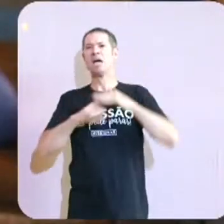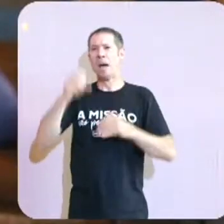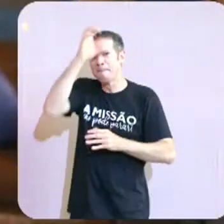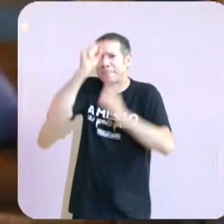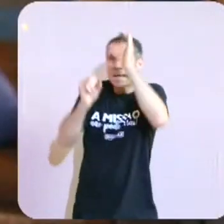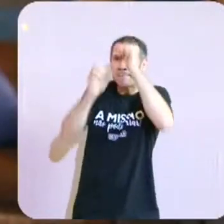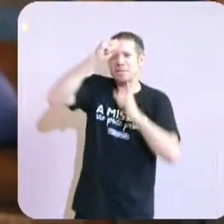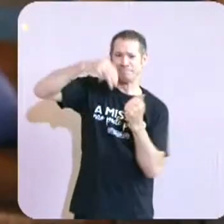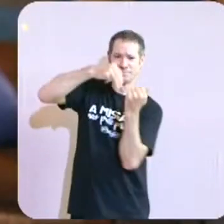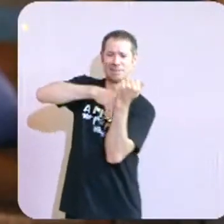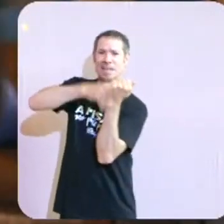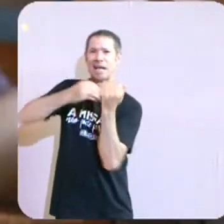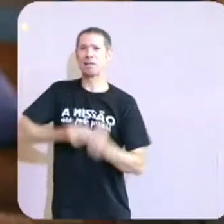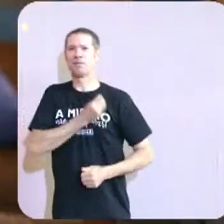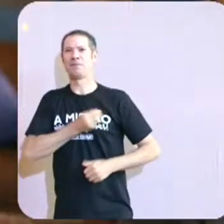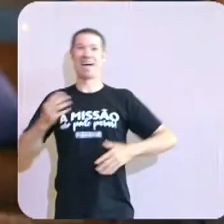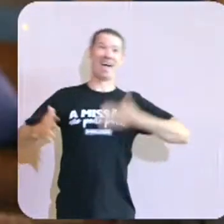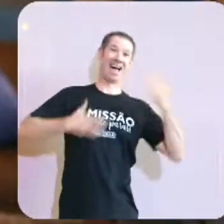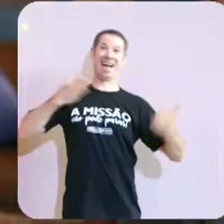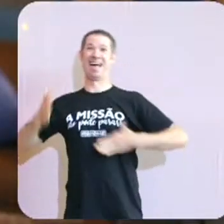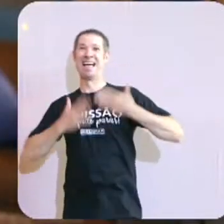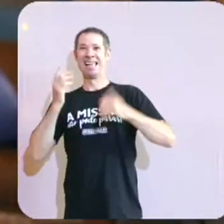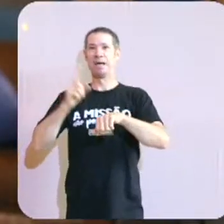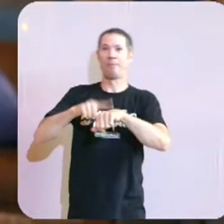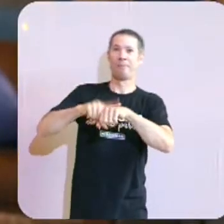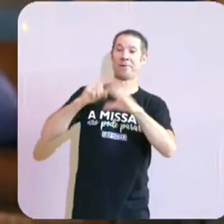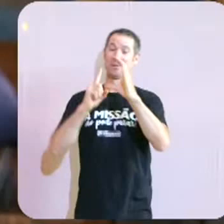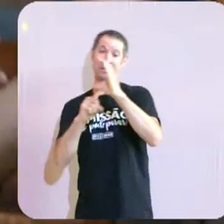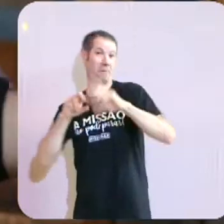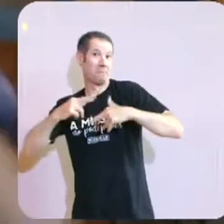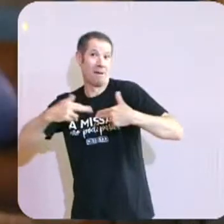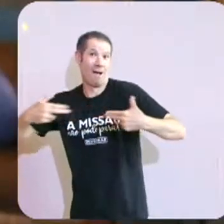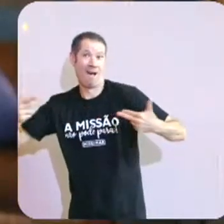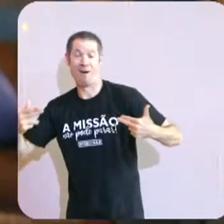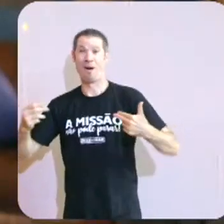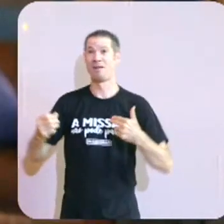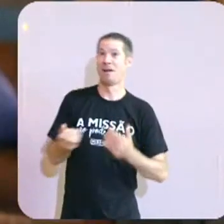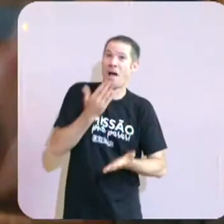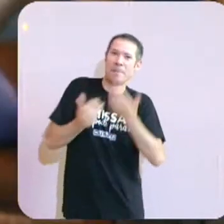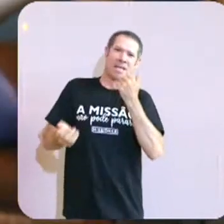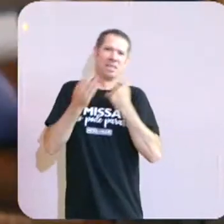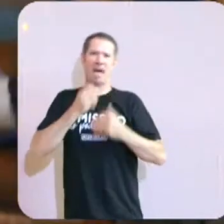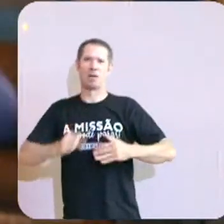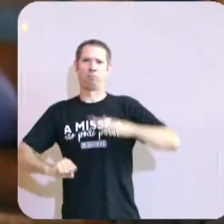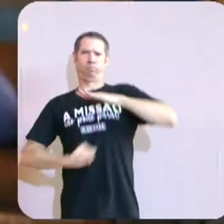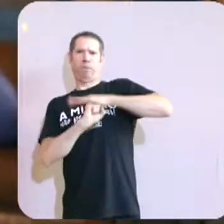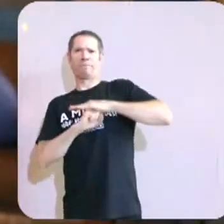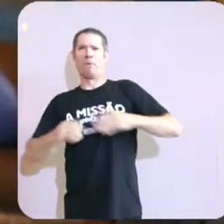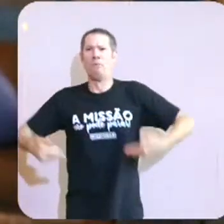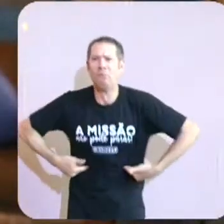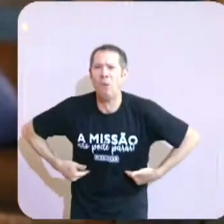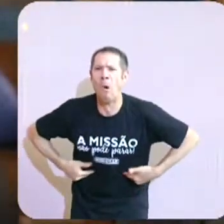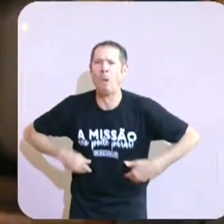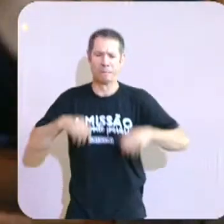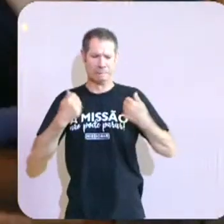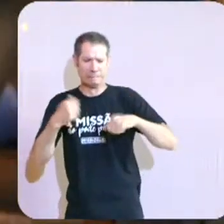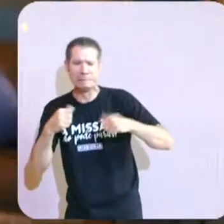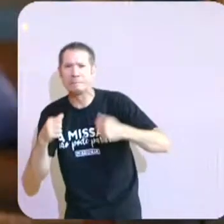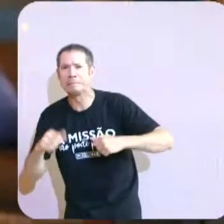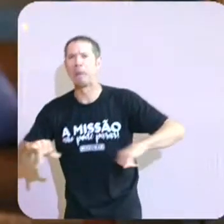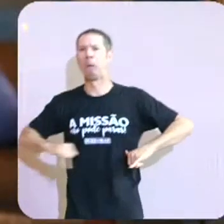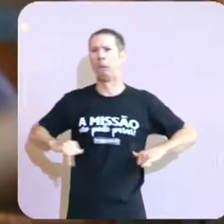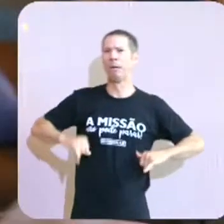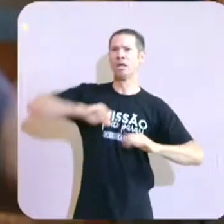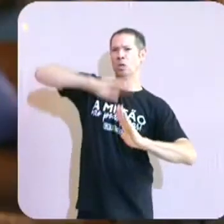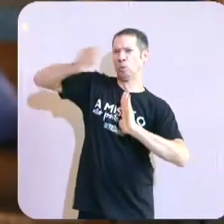aprendi o segredo de viver contente em toda e qualquer situação, bem alimentado, seja com fome, tendo muito ou passando necessidade,